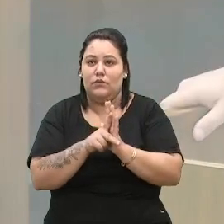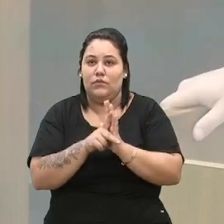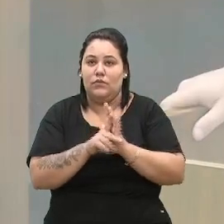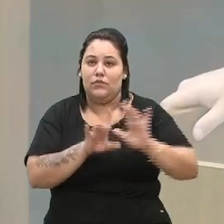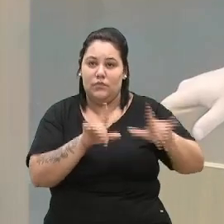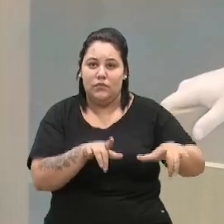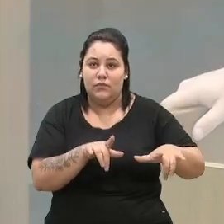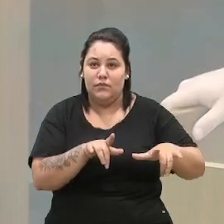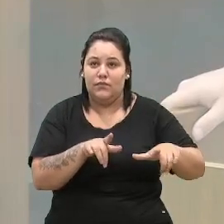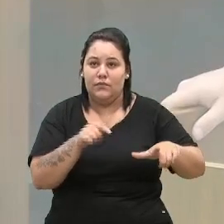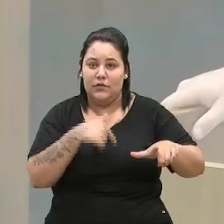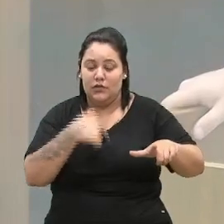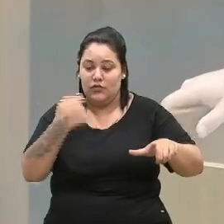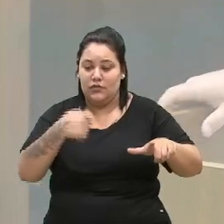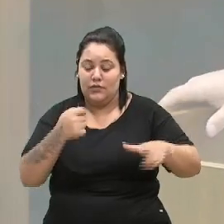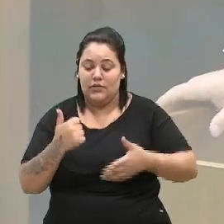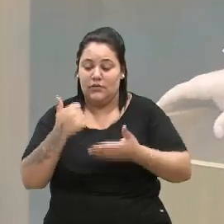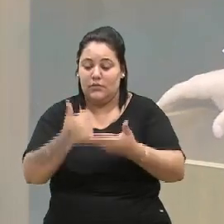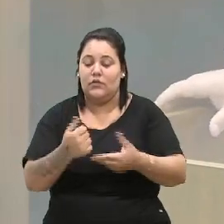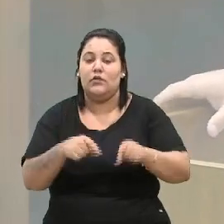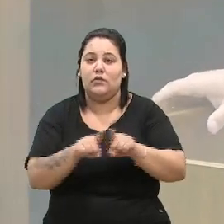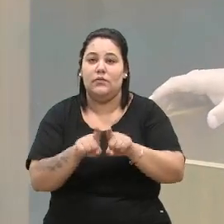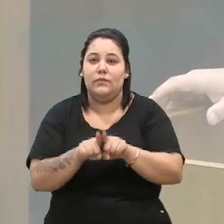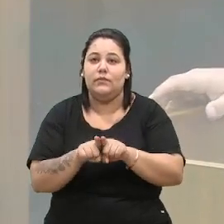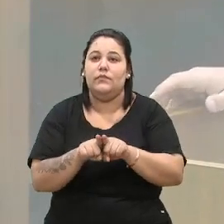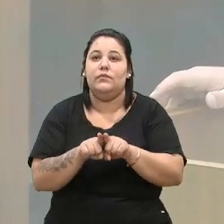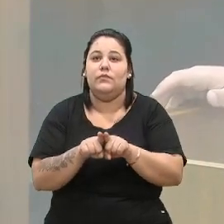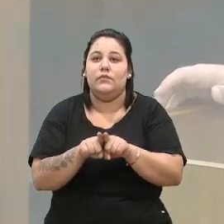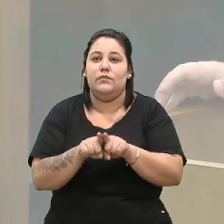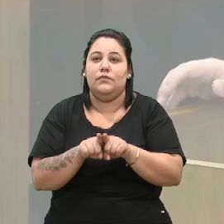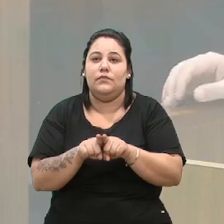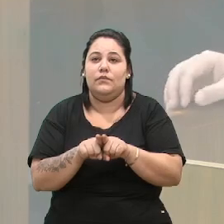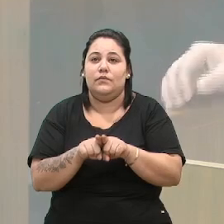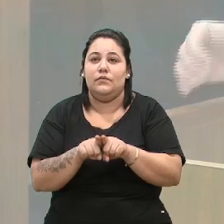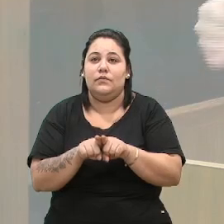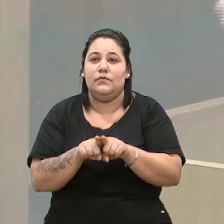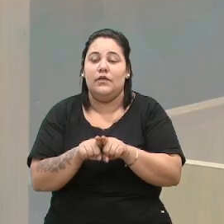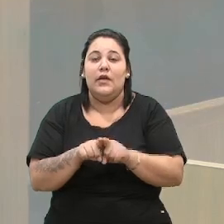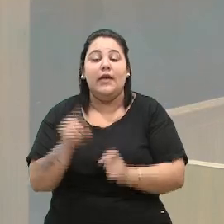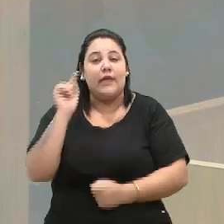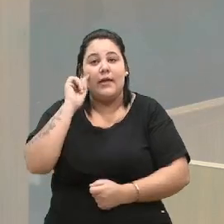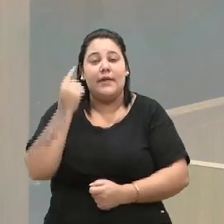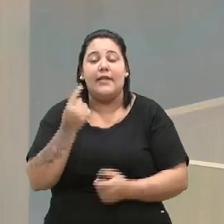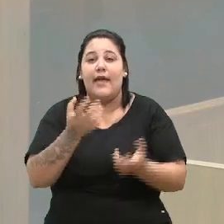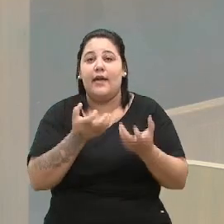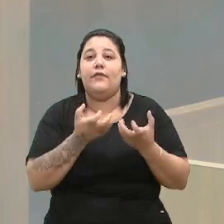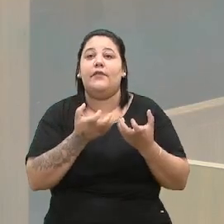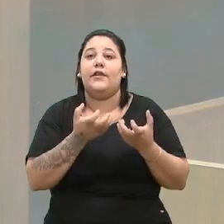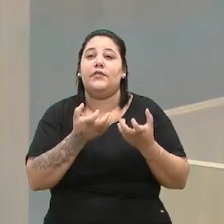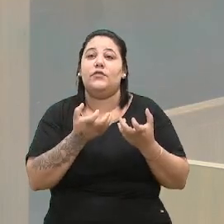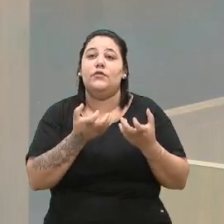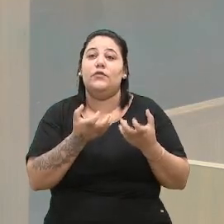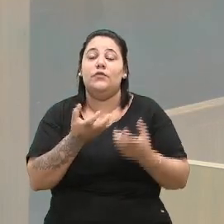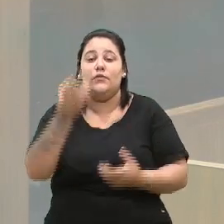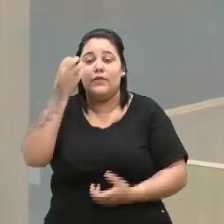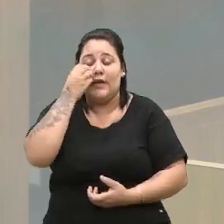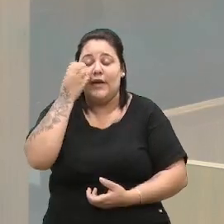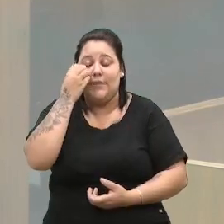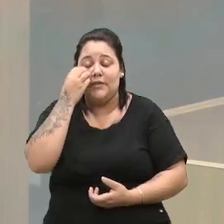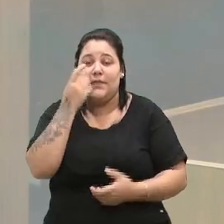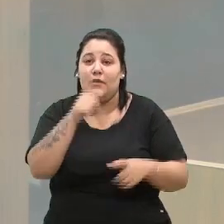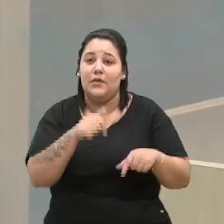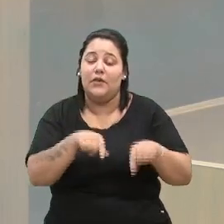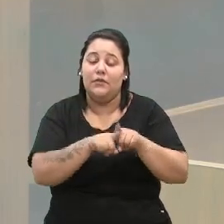próprio meio. E é isso que a gente tem defendido. Né? Essa questão da interpretação patrimonial, ela causa uma sensibilização